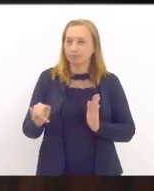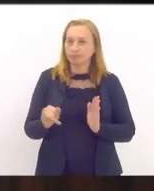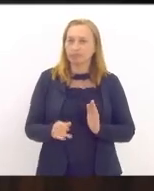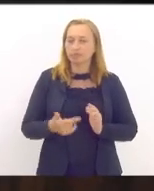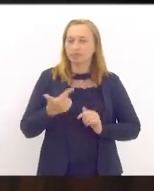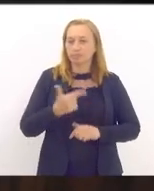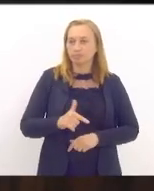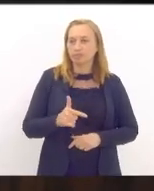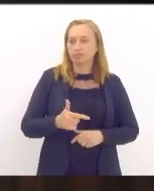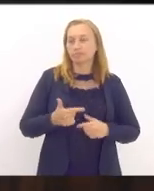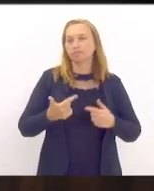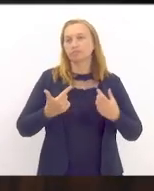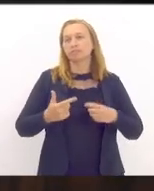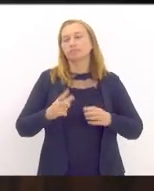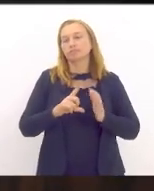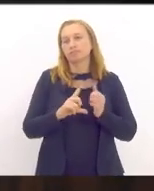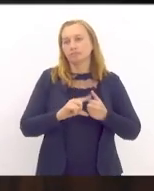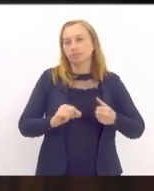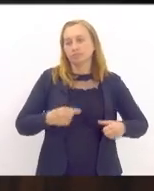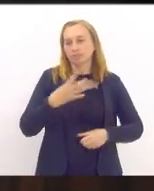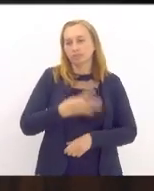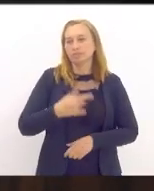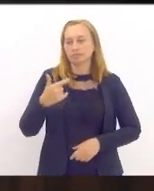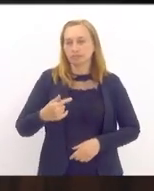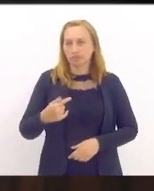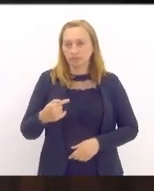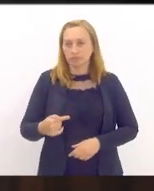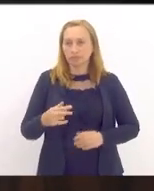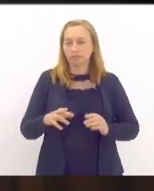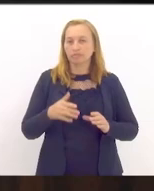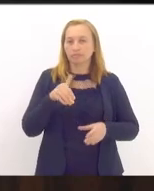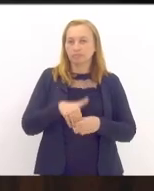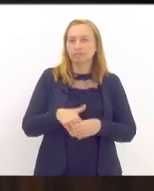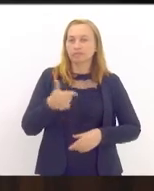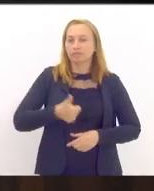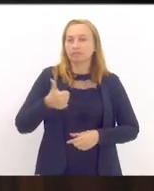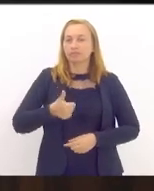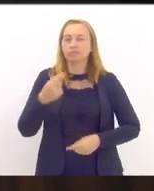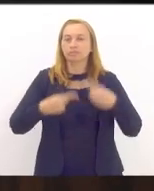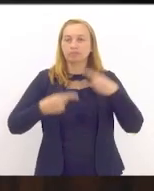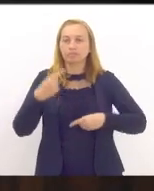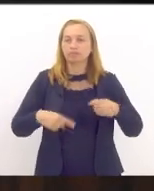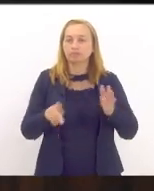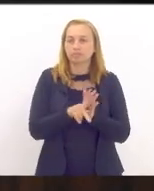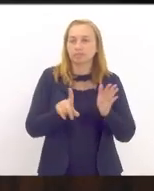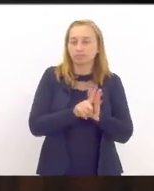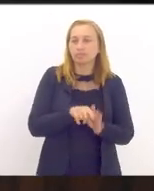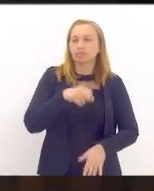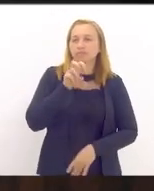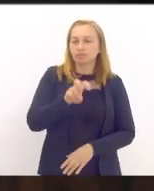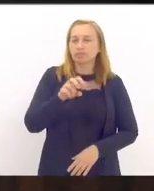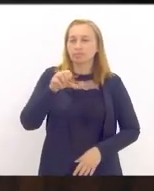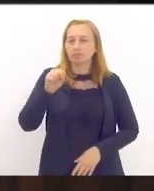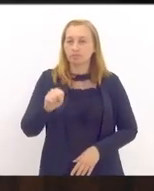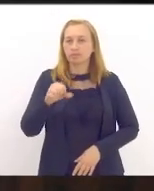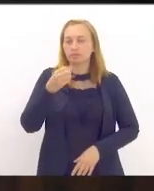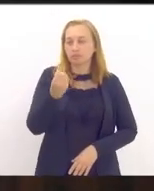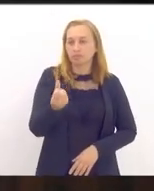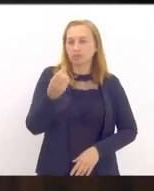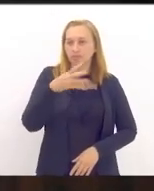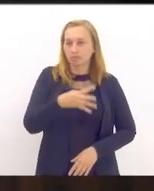do artigo 47 hoje internação ordinária em votação em primeira descrição para de lei 5684 de 22 de altura